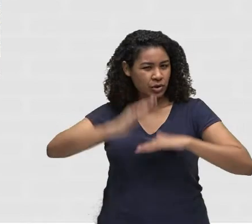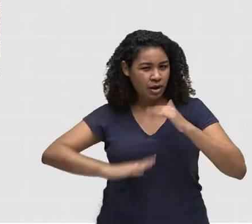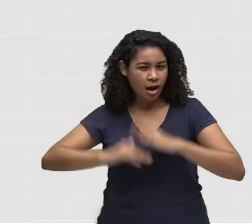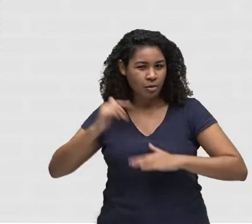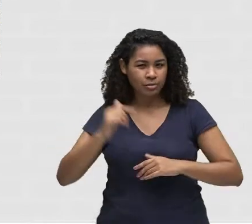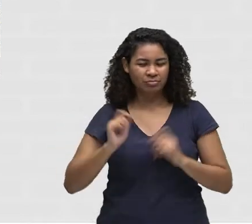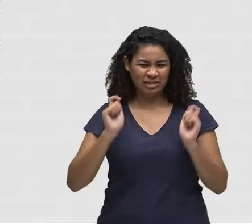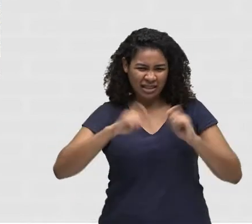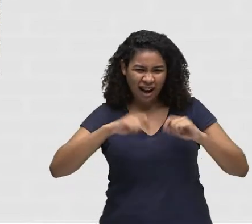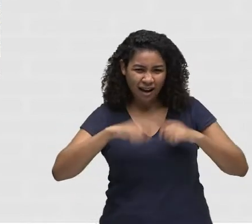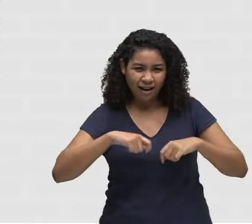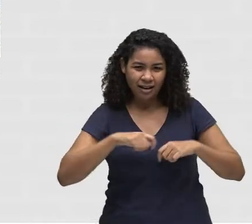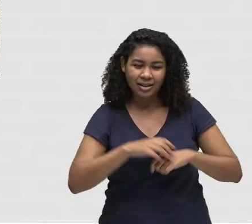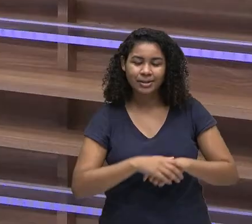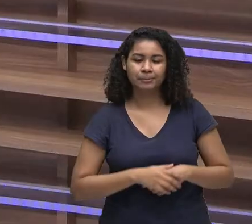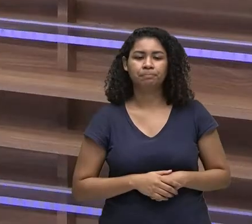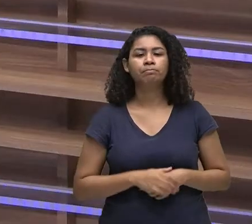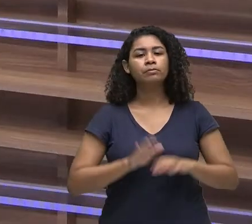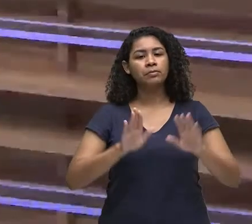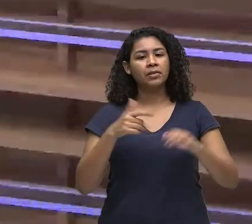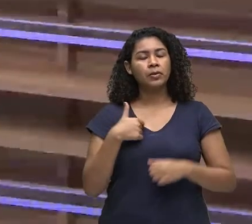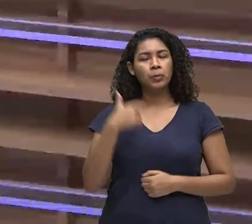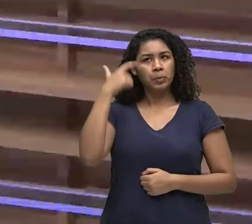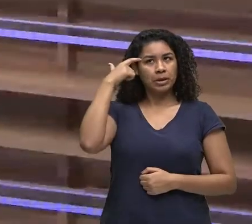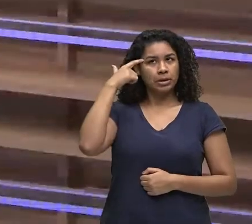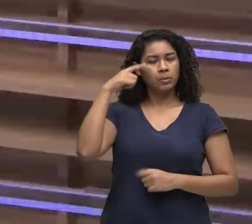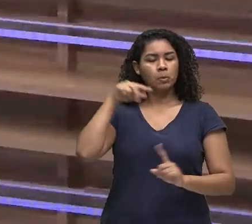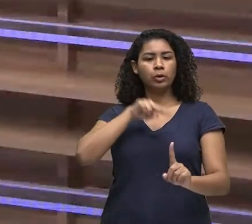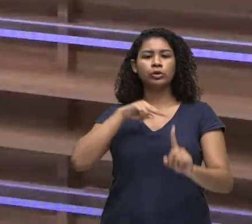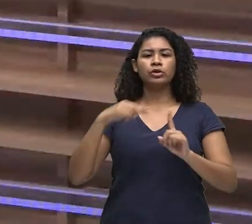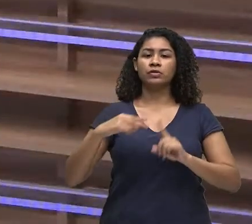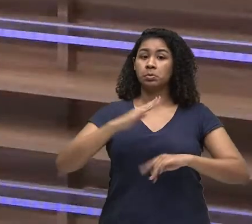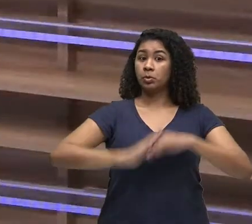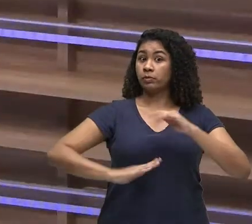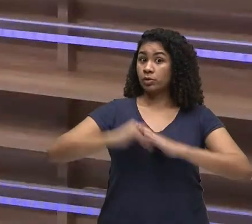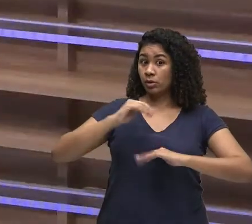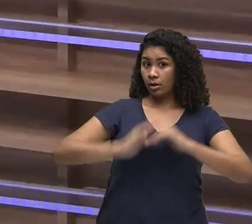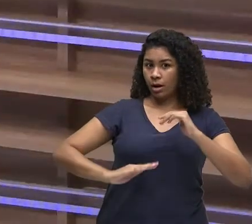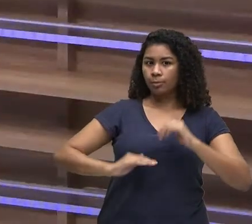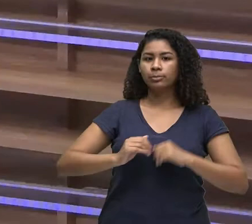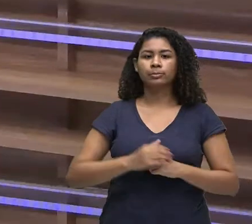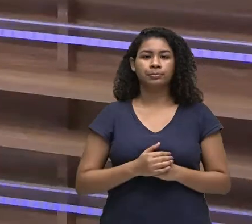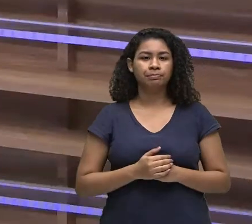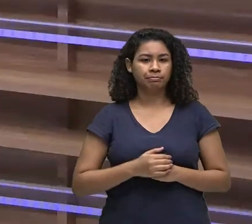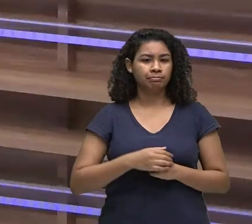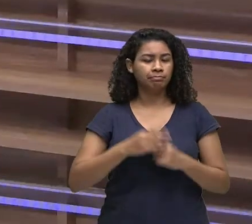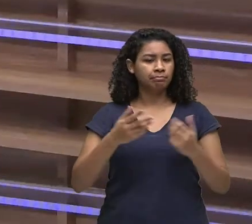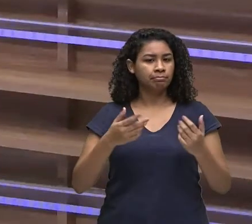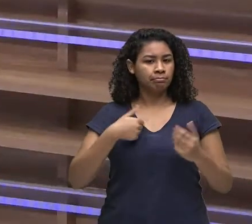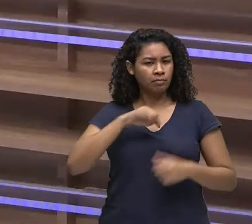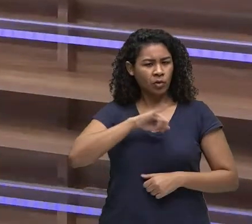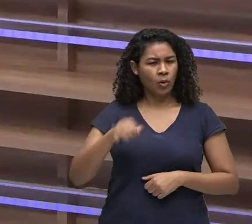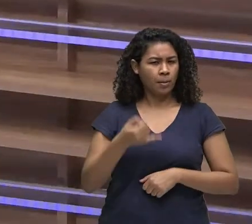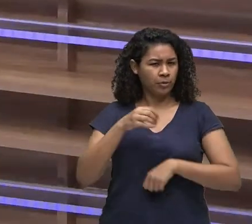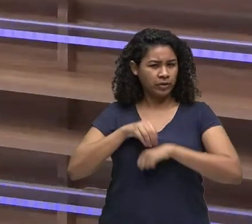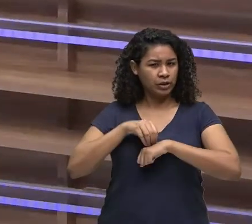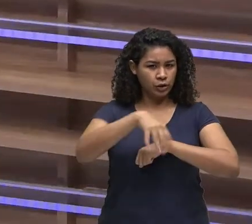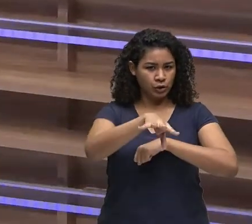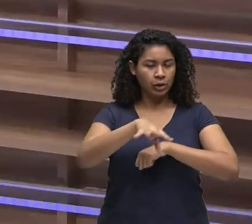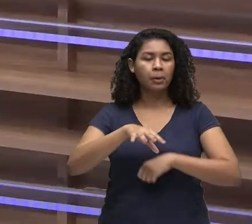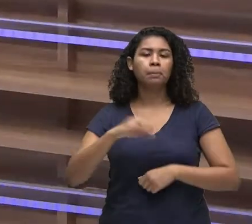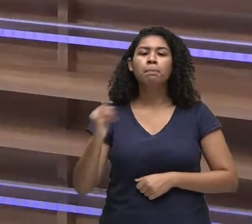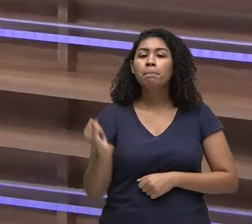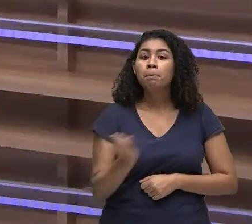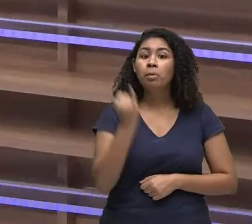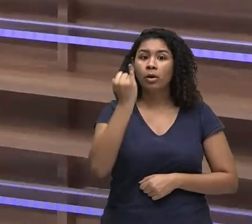Falando de um ponto de vista profissional, eu sempre dou essa dica para os meus alunos, né? É sempre